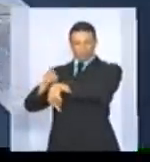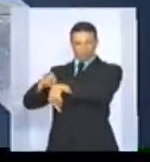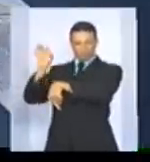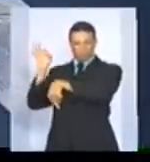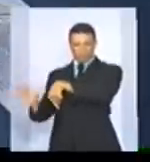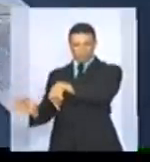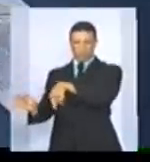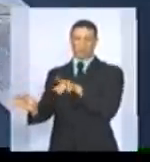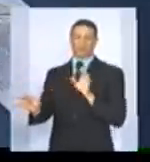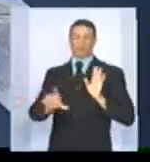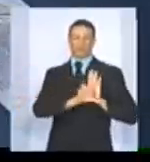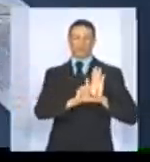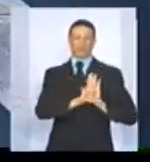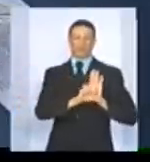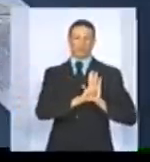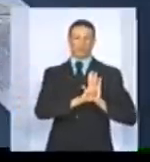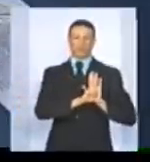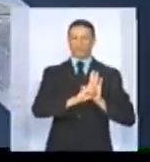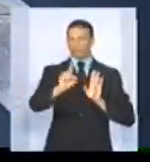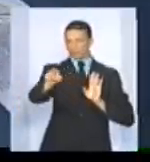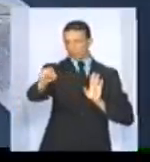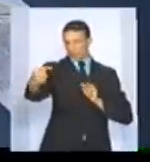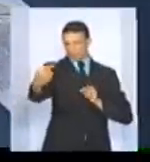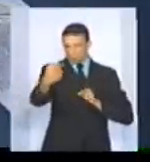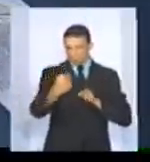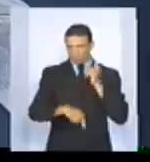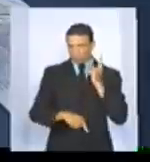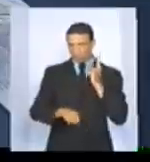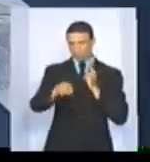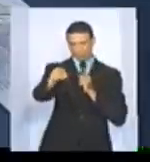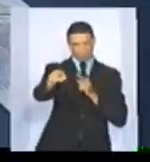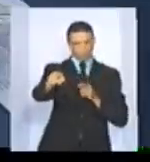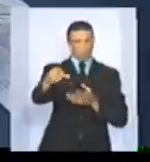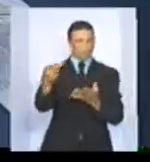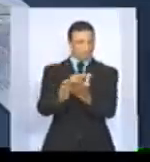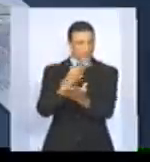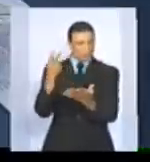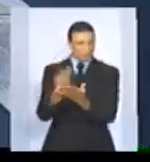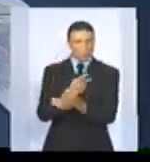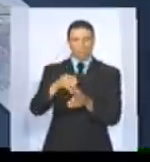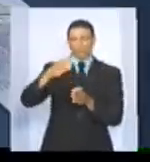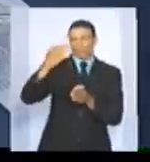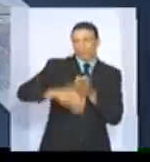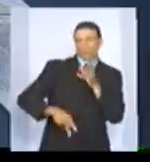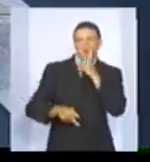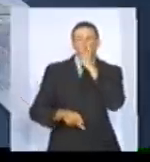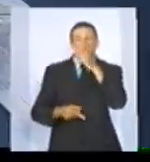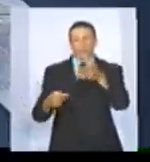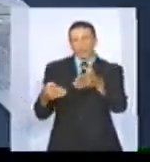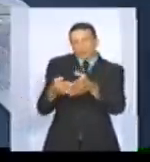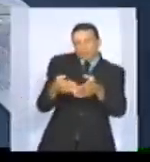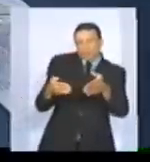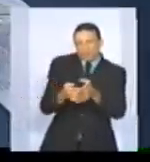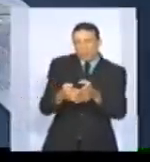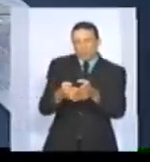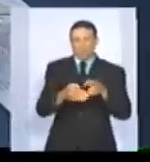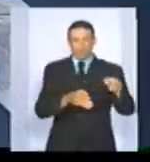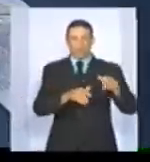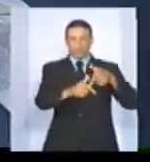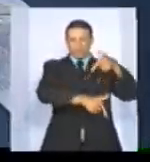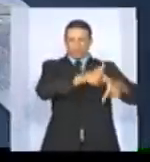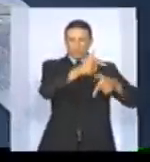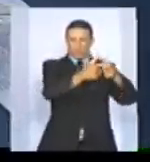sentido, o legislador, ao violar a livre iniciativa e concorrência, impede que as empresas atuantes no mercado de TV por